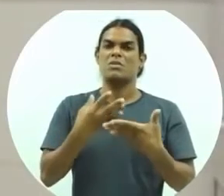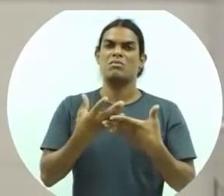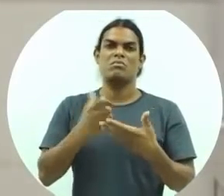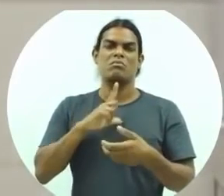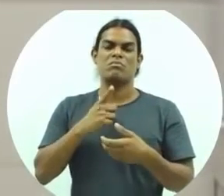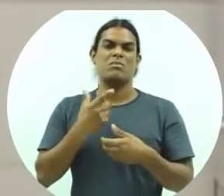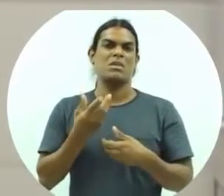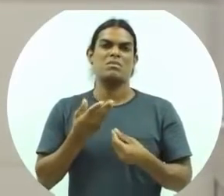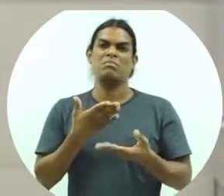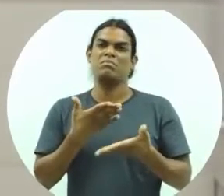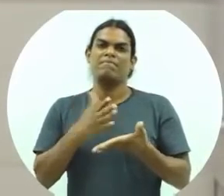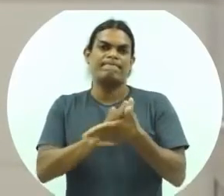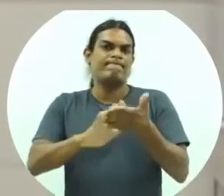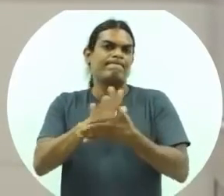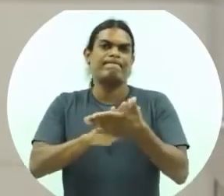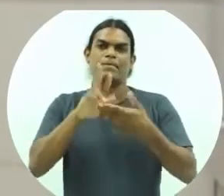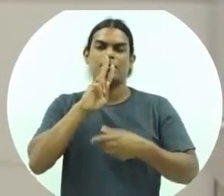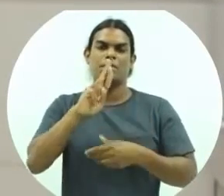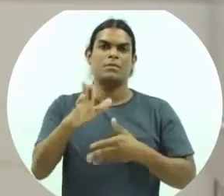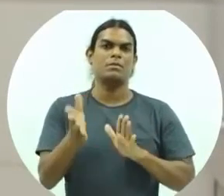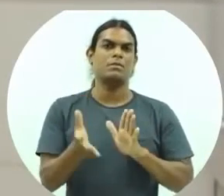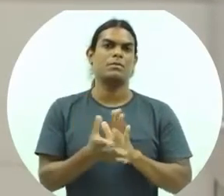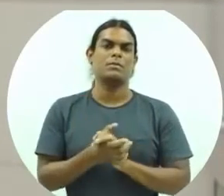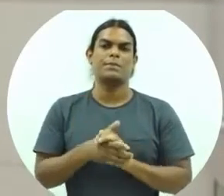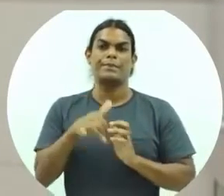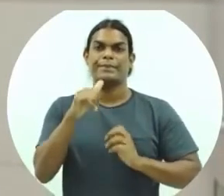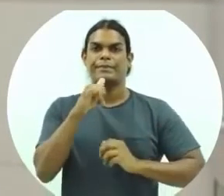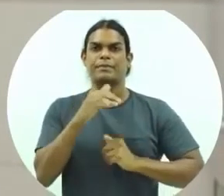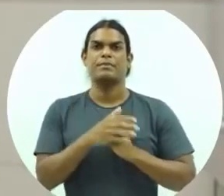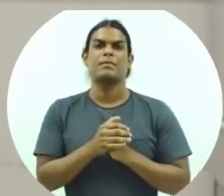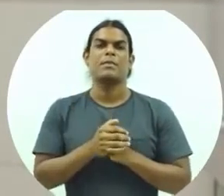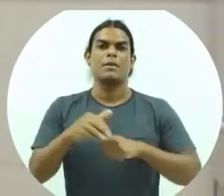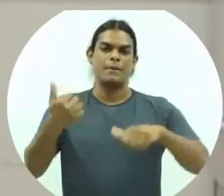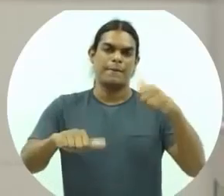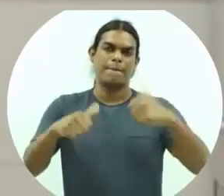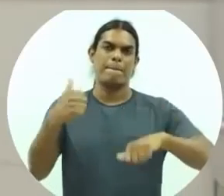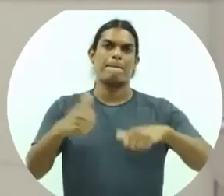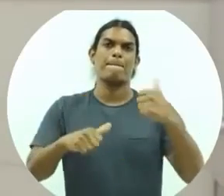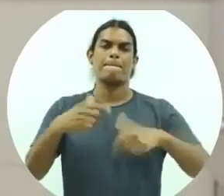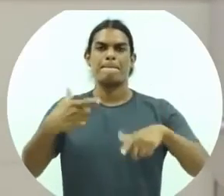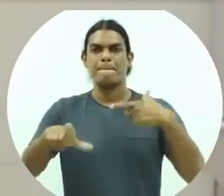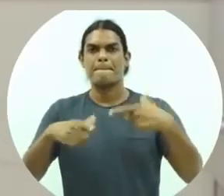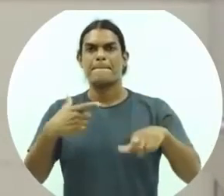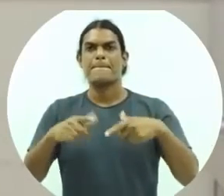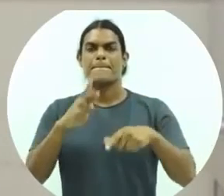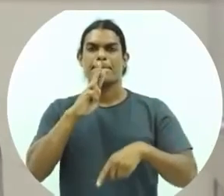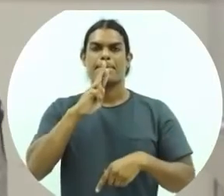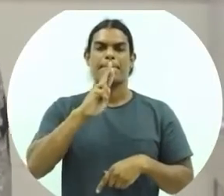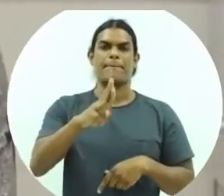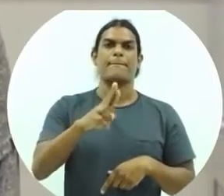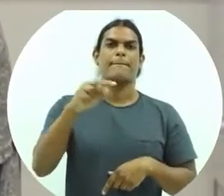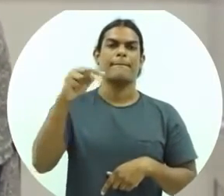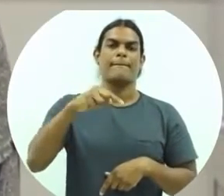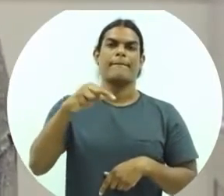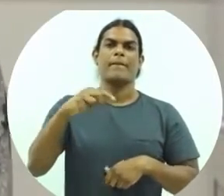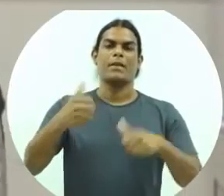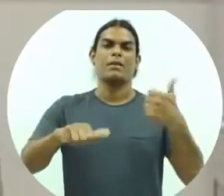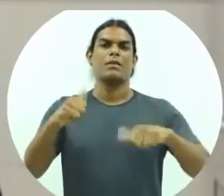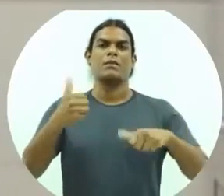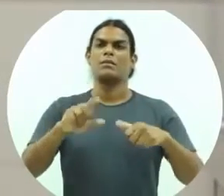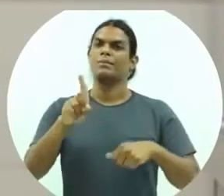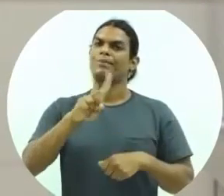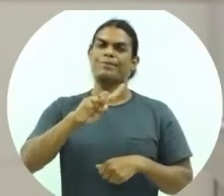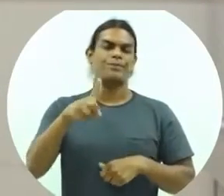conduzem a nada e não agregam valor a ninguém, ou seja, quando a avaliação de desempenho ou o resultado